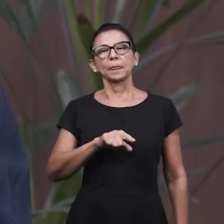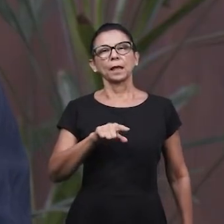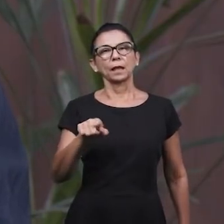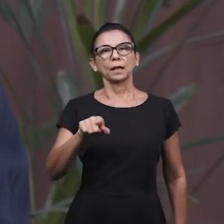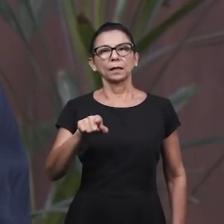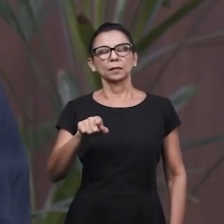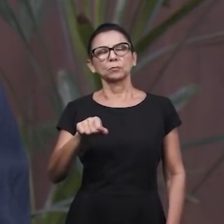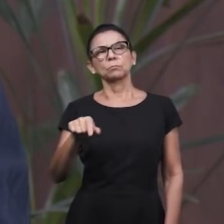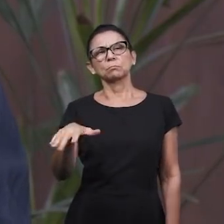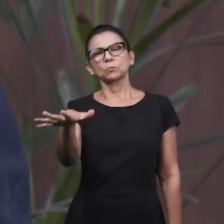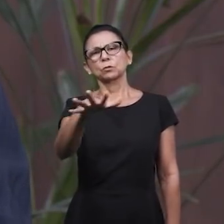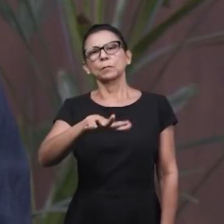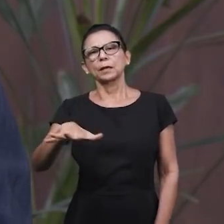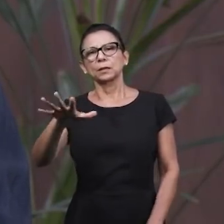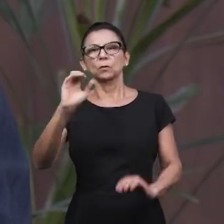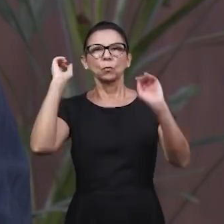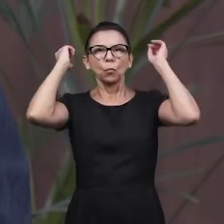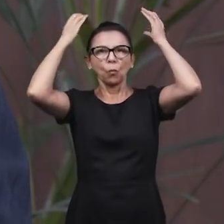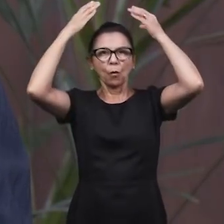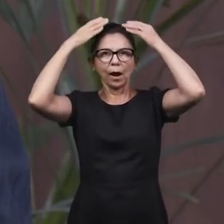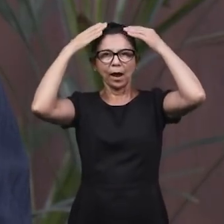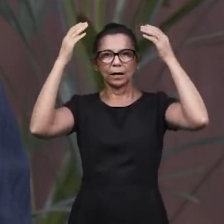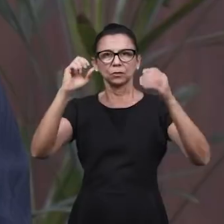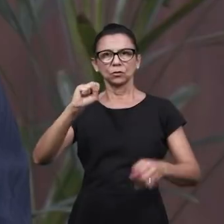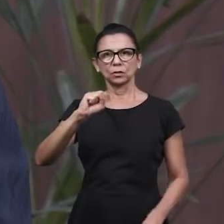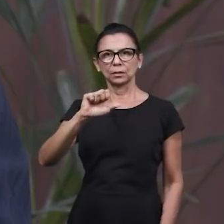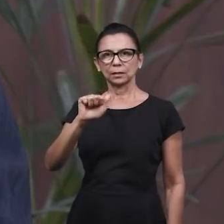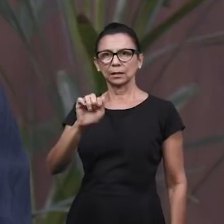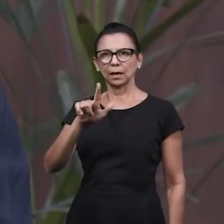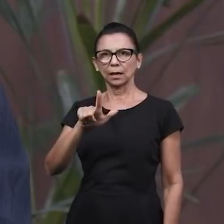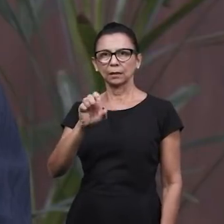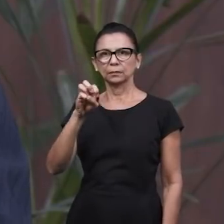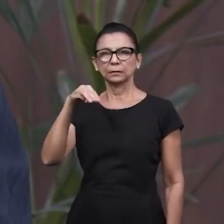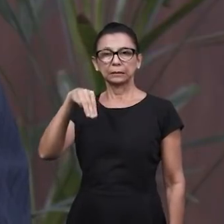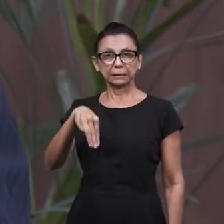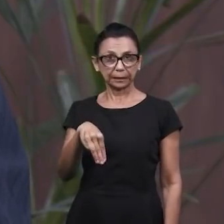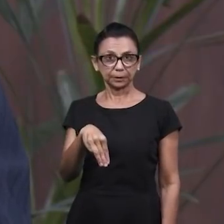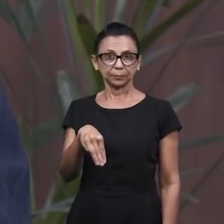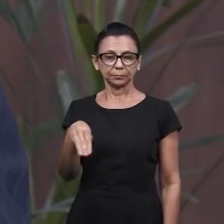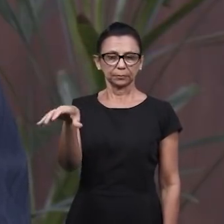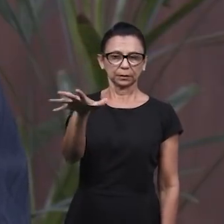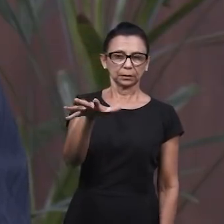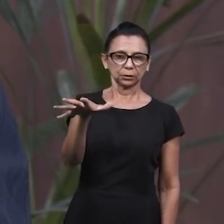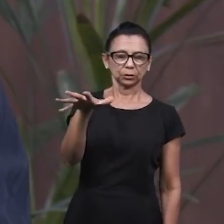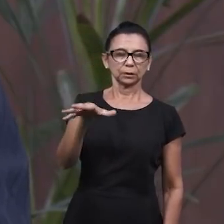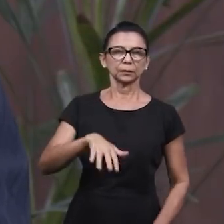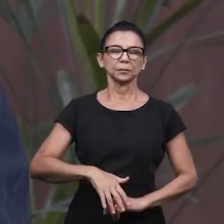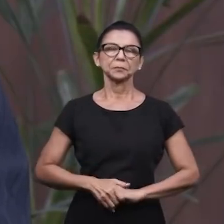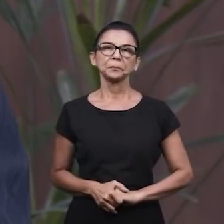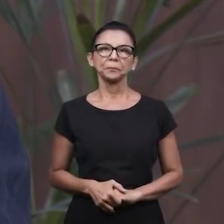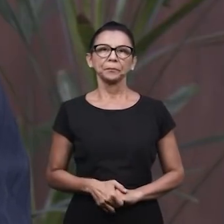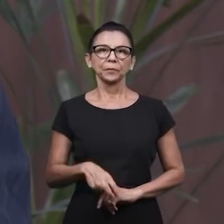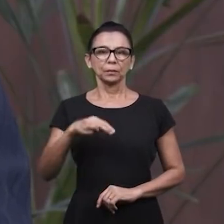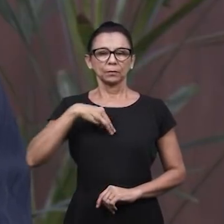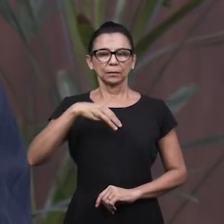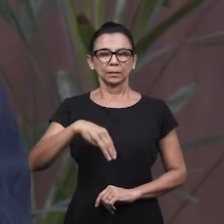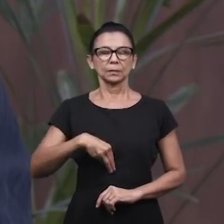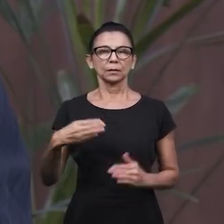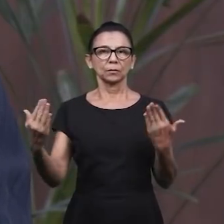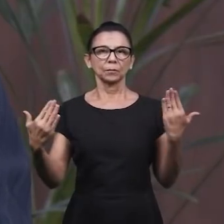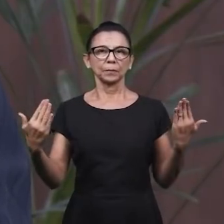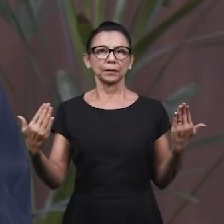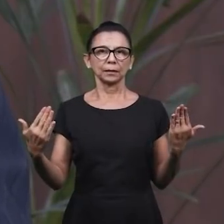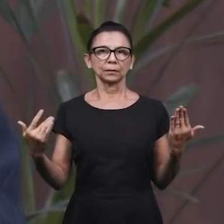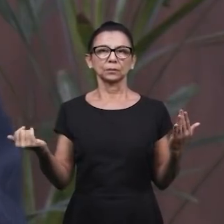Salém era exatamente a região ali onde mais tarde surgiu Jerusalém, né? Então ele é tipo do Senhor Jesus. O